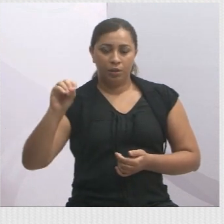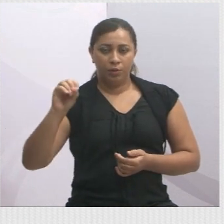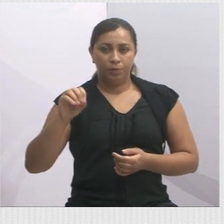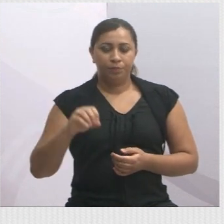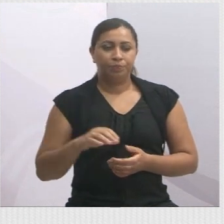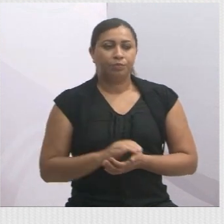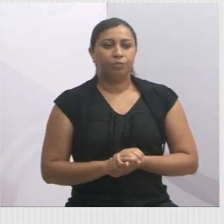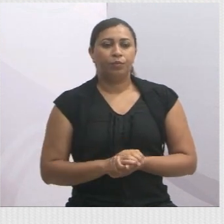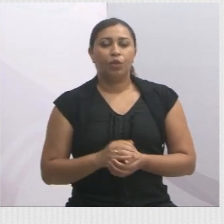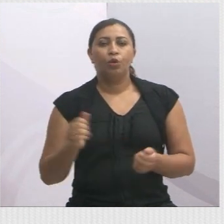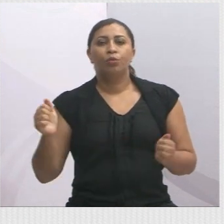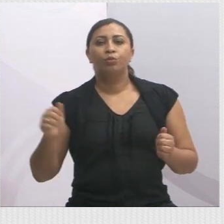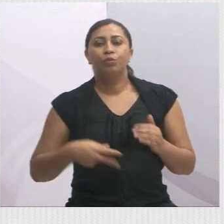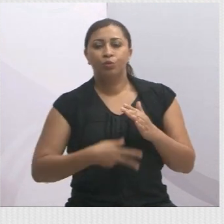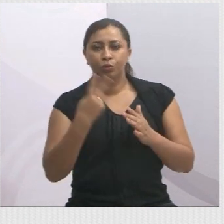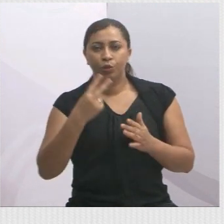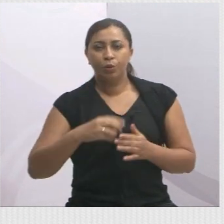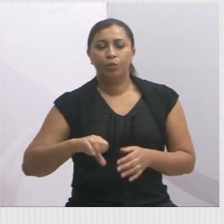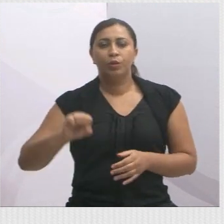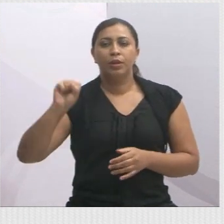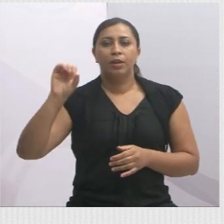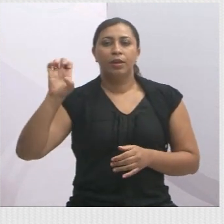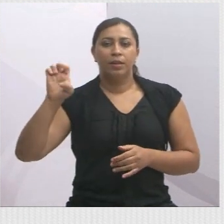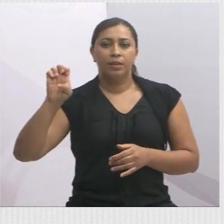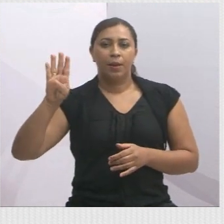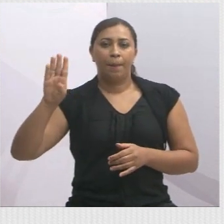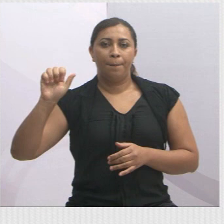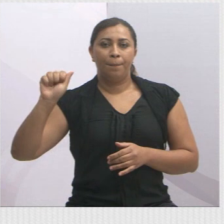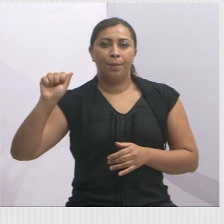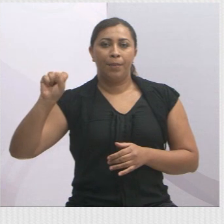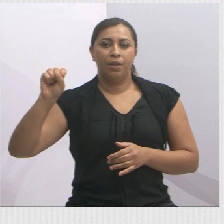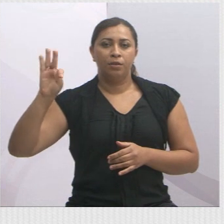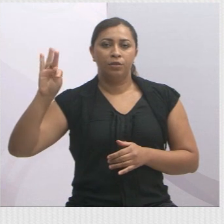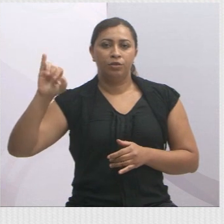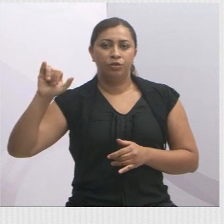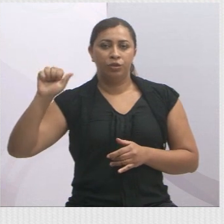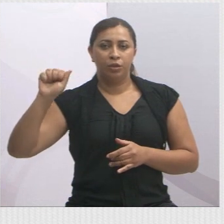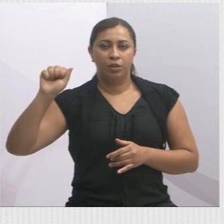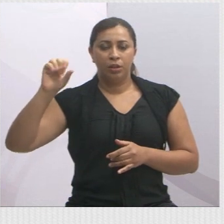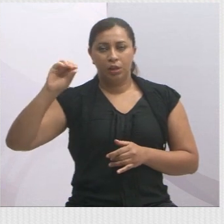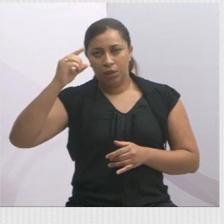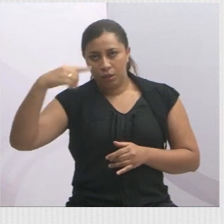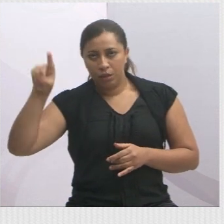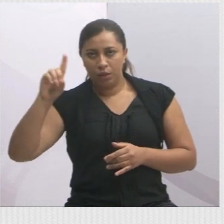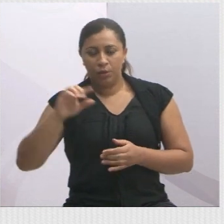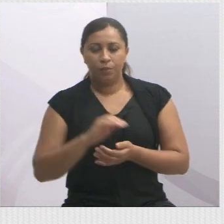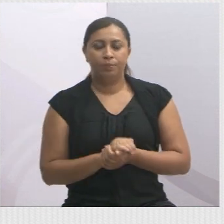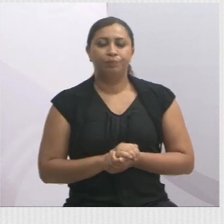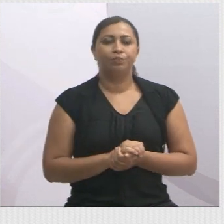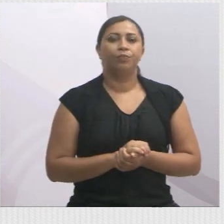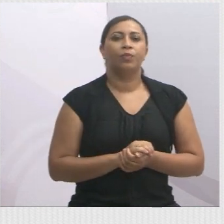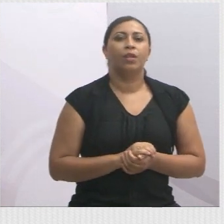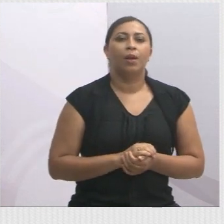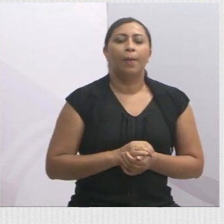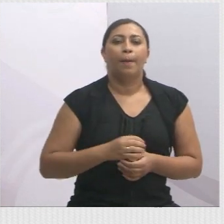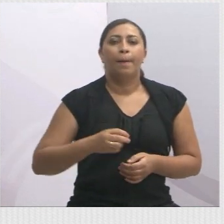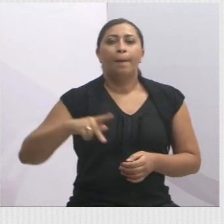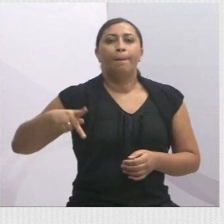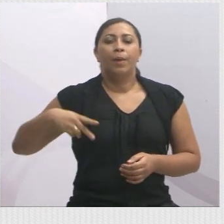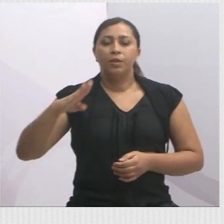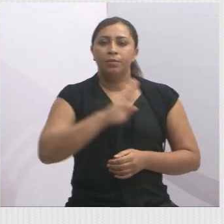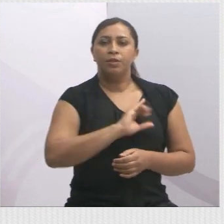este, sucessor do pastor Sebastião Leandro; vice-presidente, presbítero Geraldo José dos Reis; primeiro